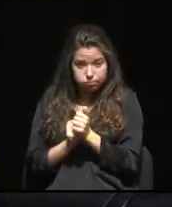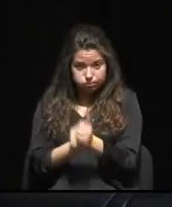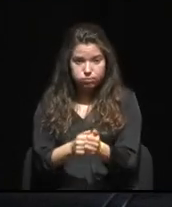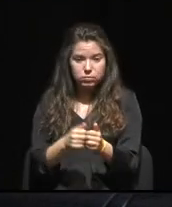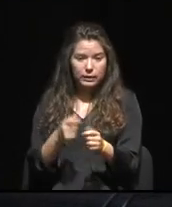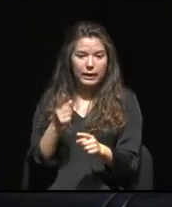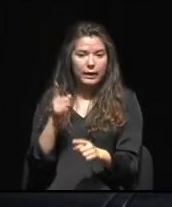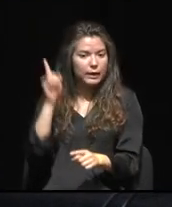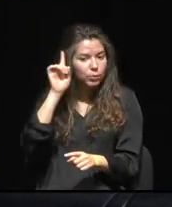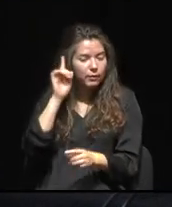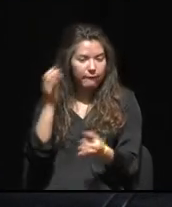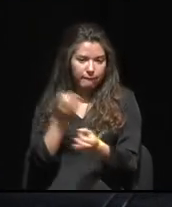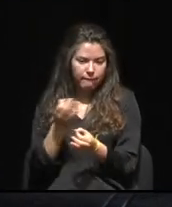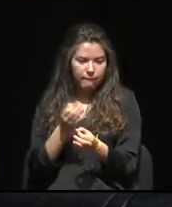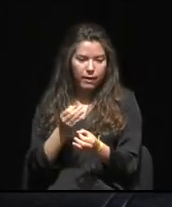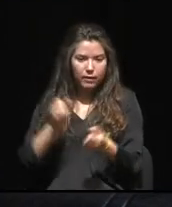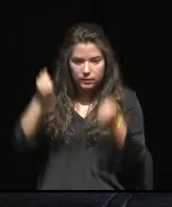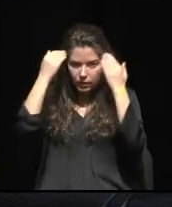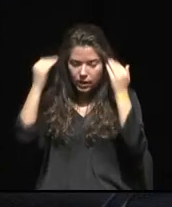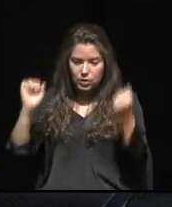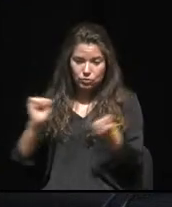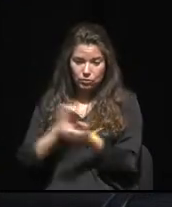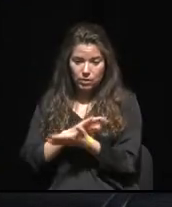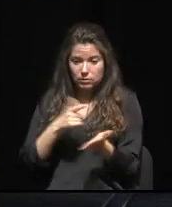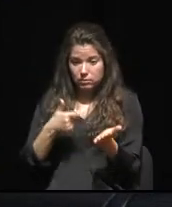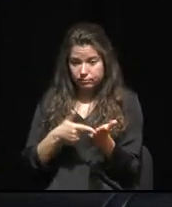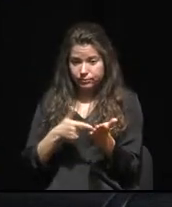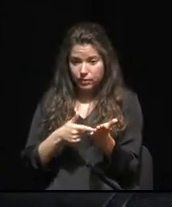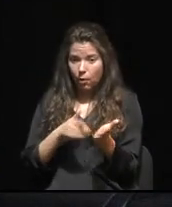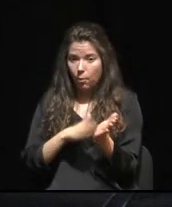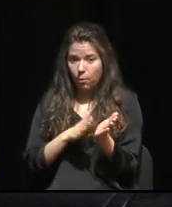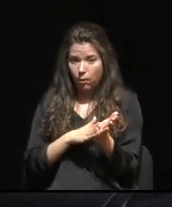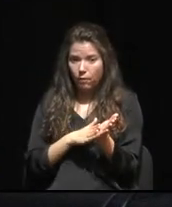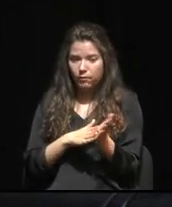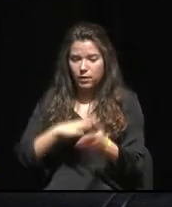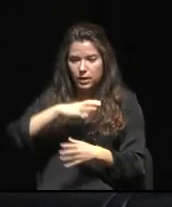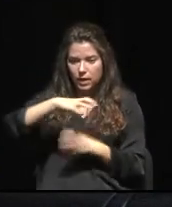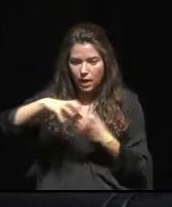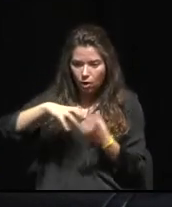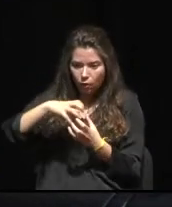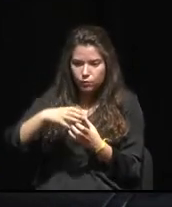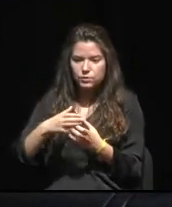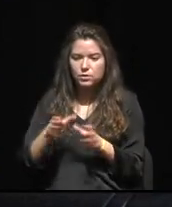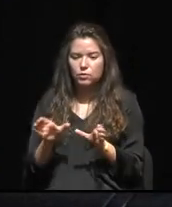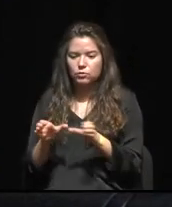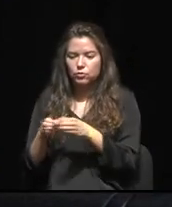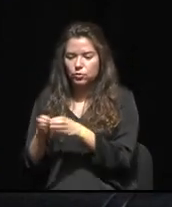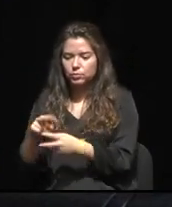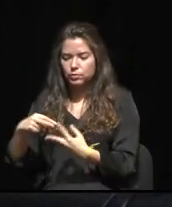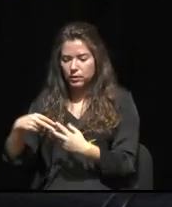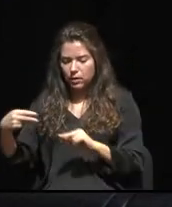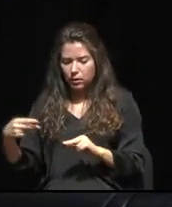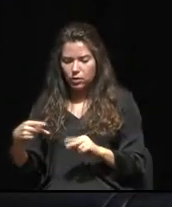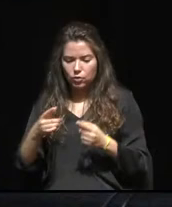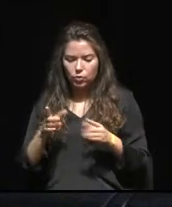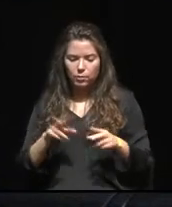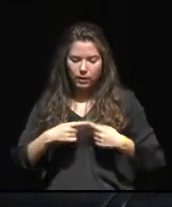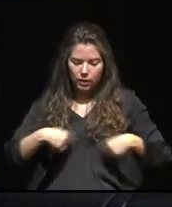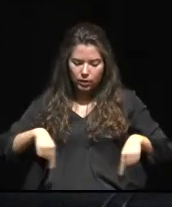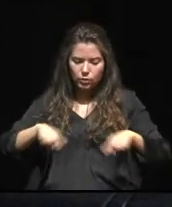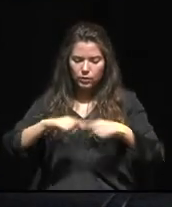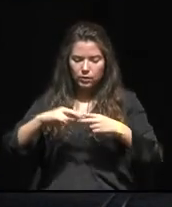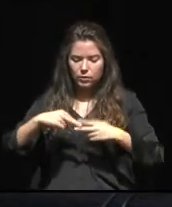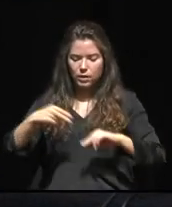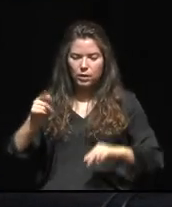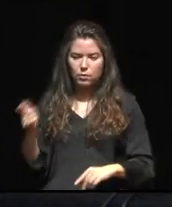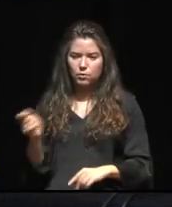necessário como provam as últimas notícias sobre atado das necessidades e as confusões do lado do executivo Municipal numa reunião de câmara do mês passado